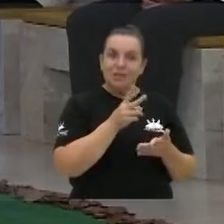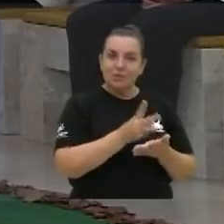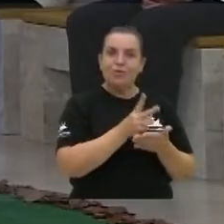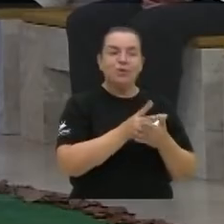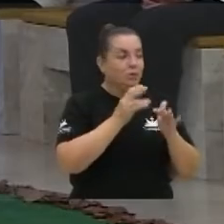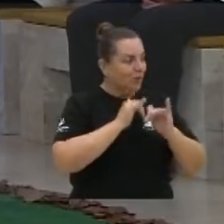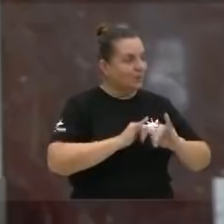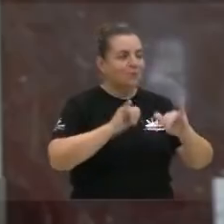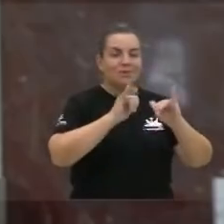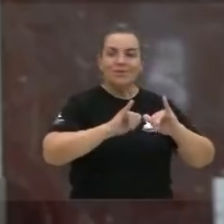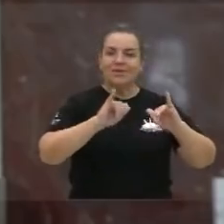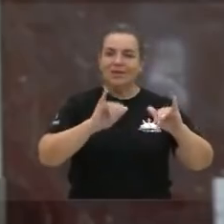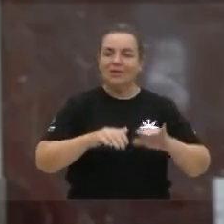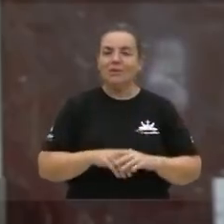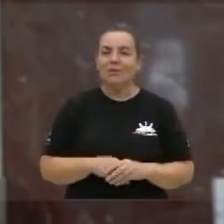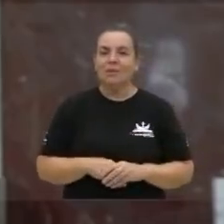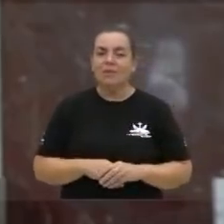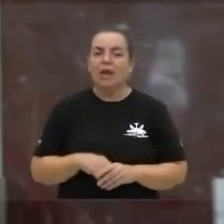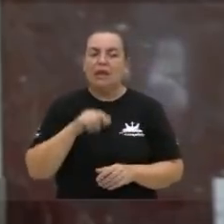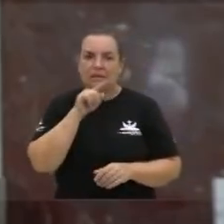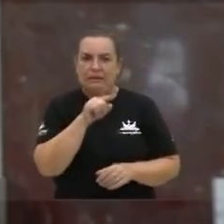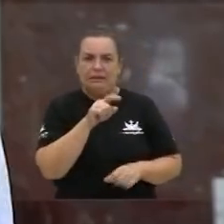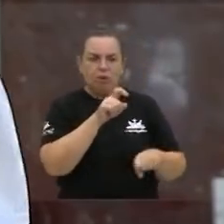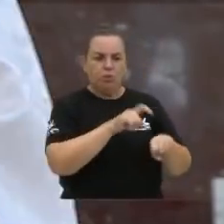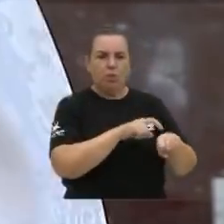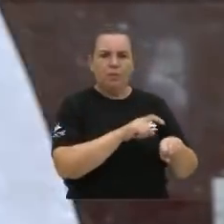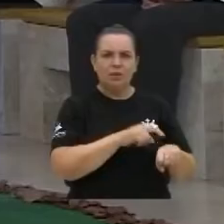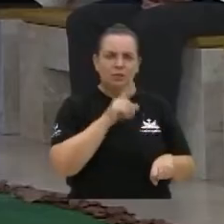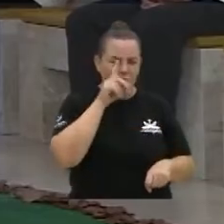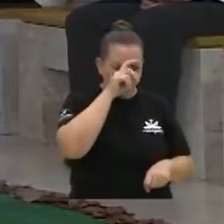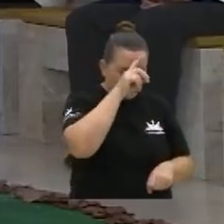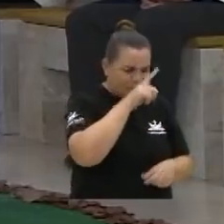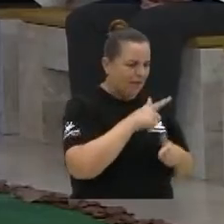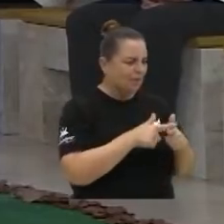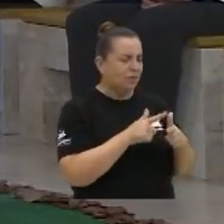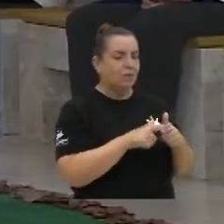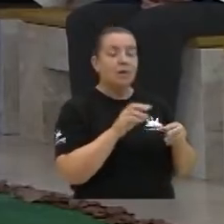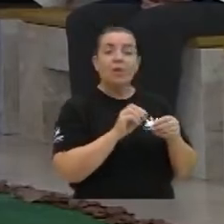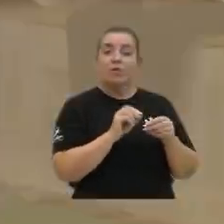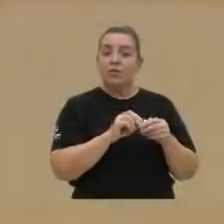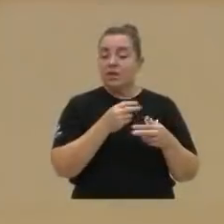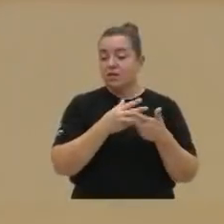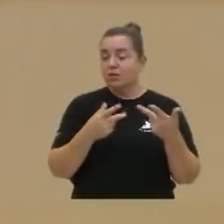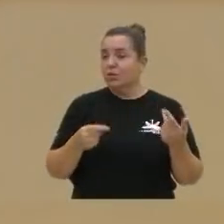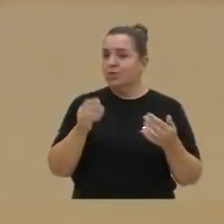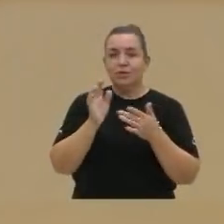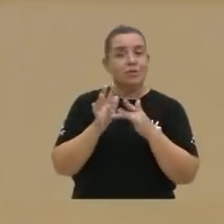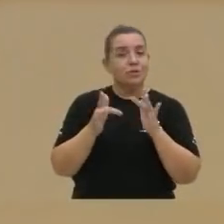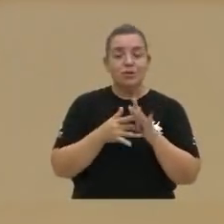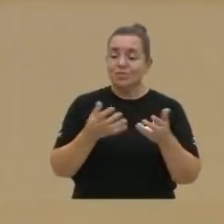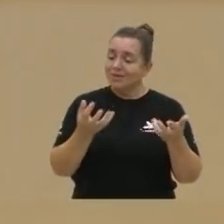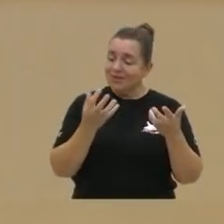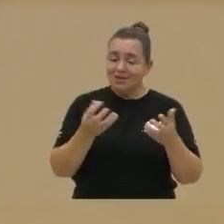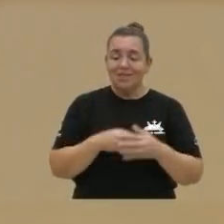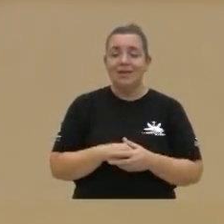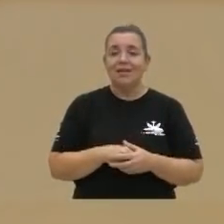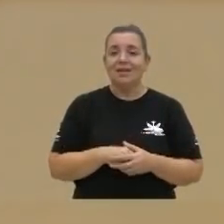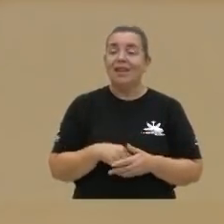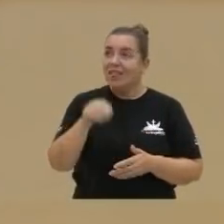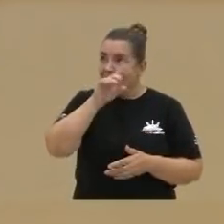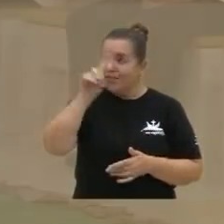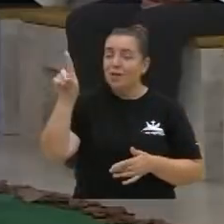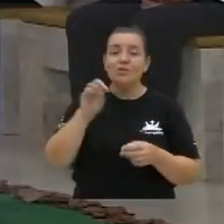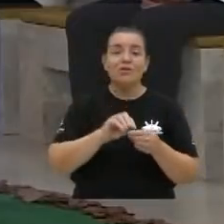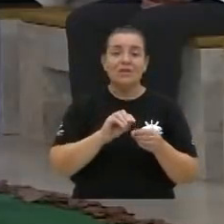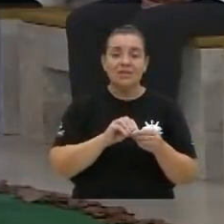mas que no meio de uma tragédia se cumpriu o que o nosso Senhor queria. Olha a ação de Deus,